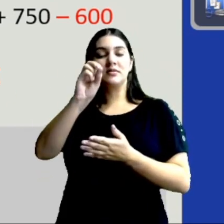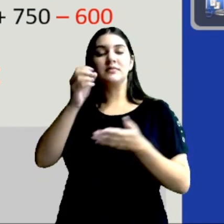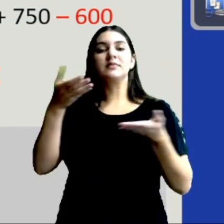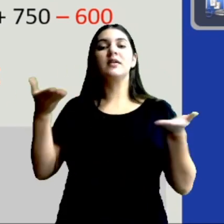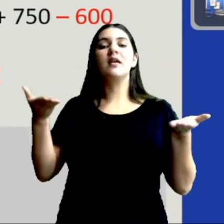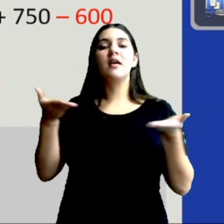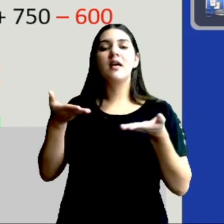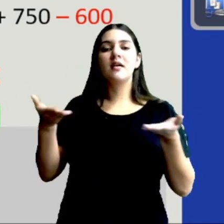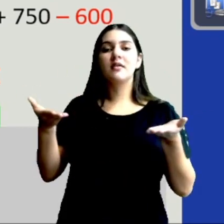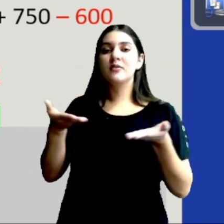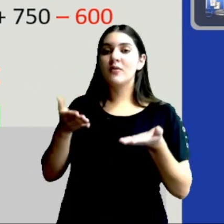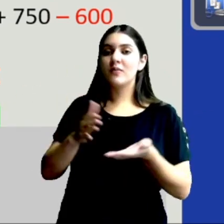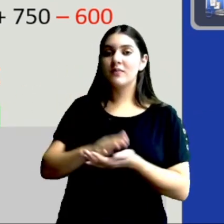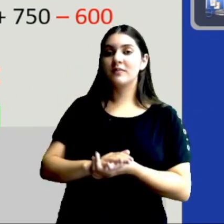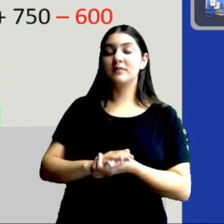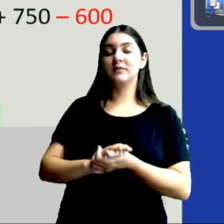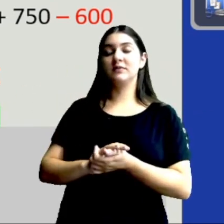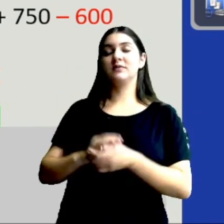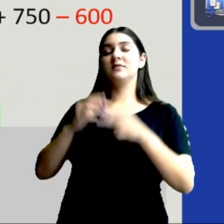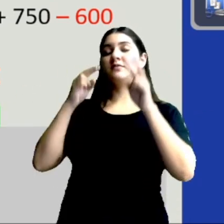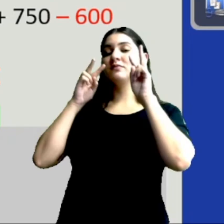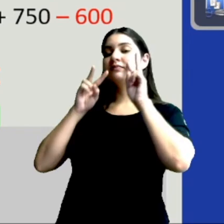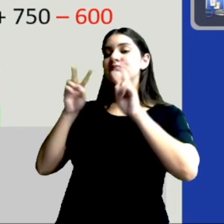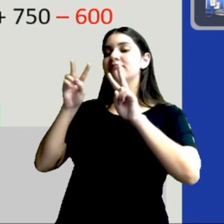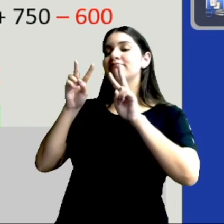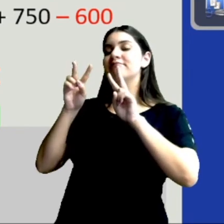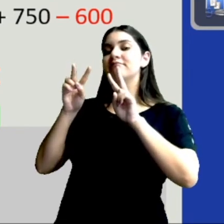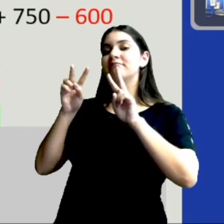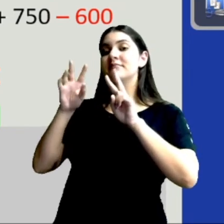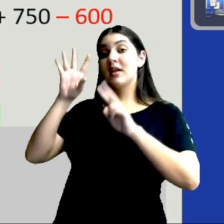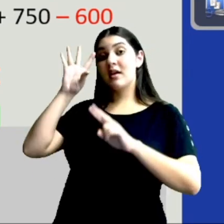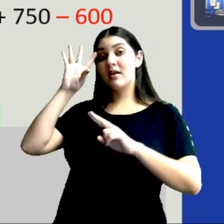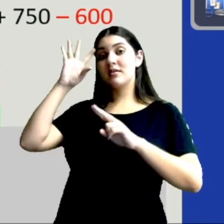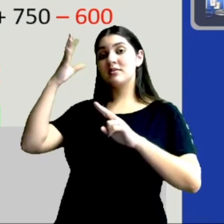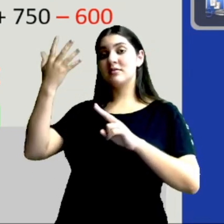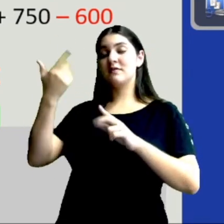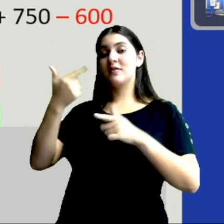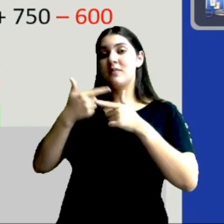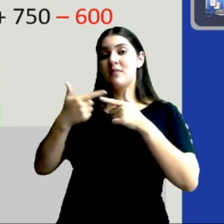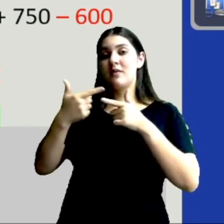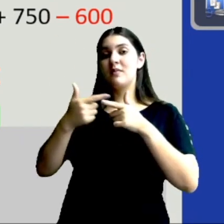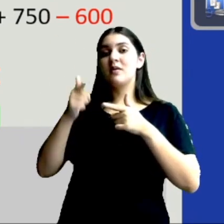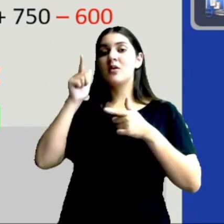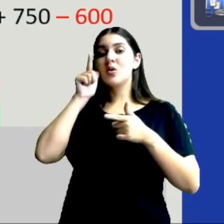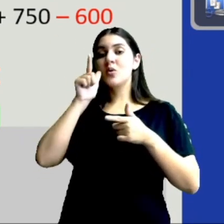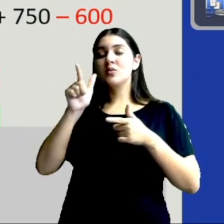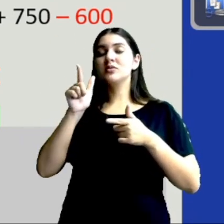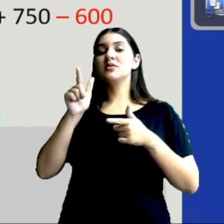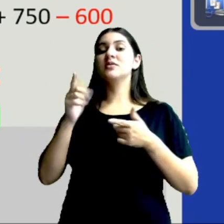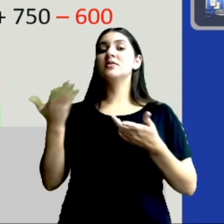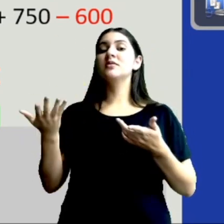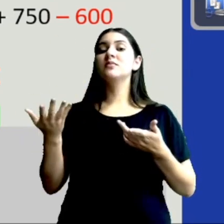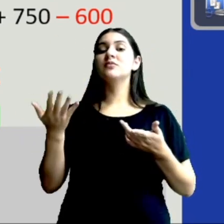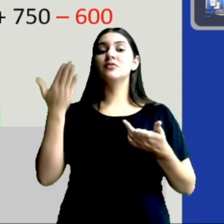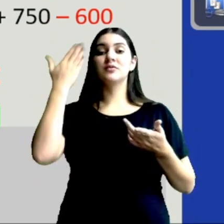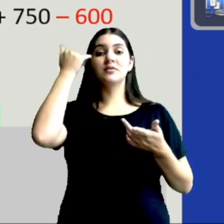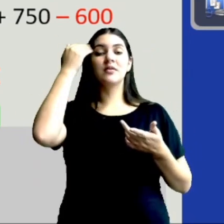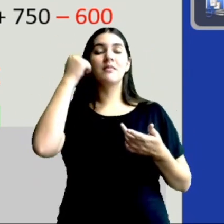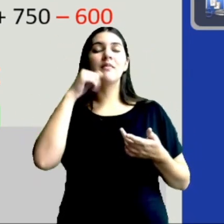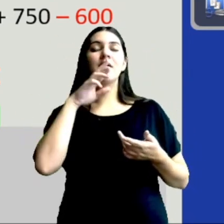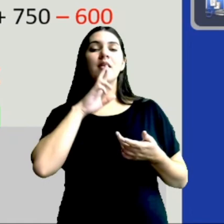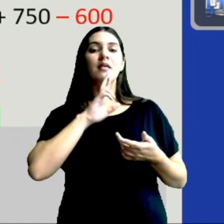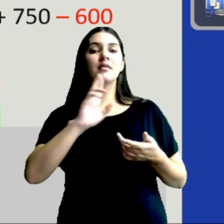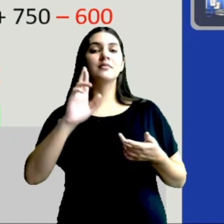aí, com isto, nós chegamos à solução do problema e conseguimos descobrir o valor